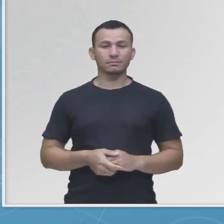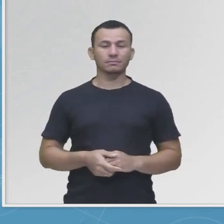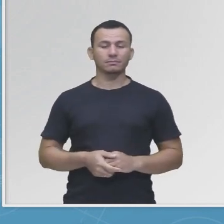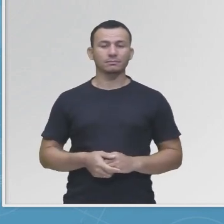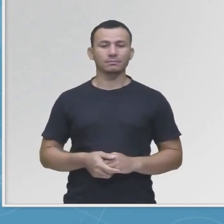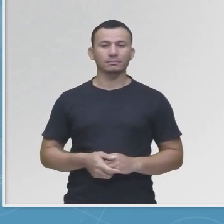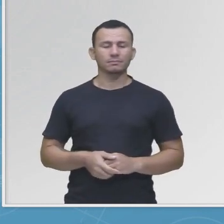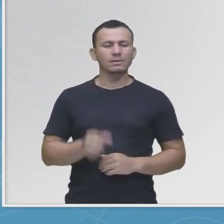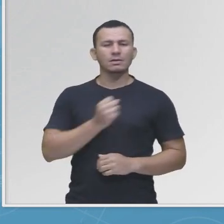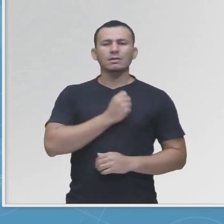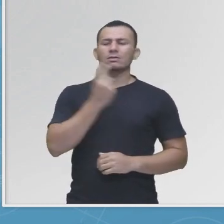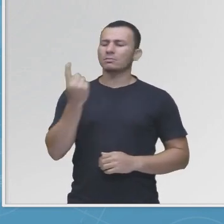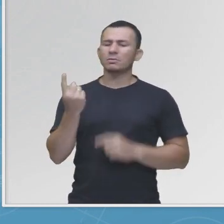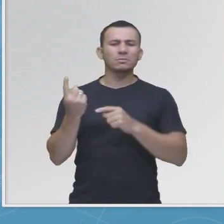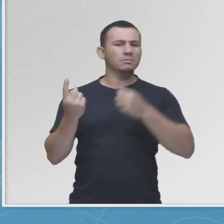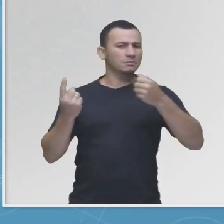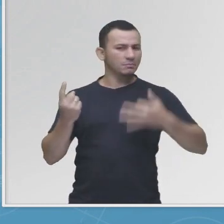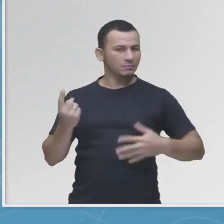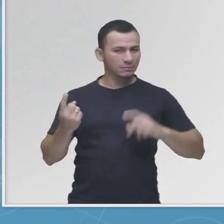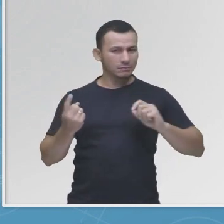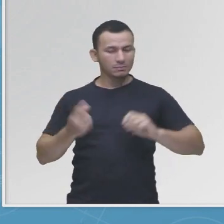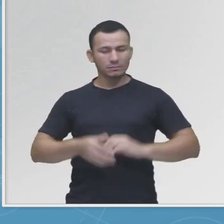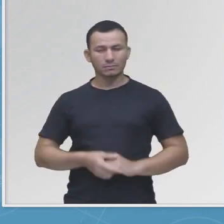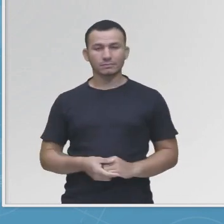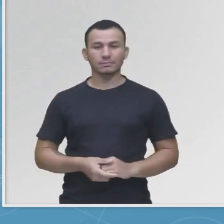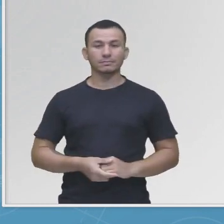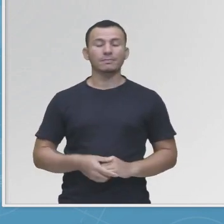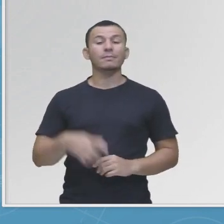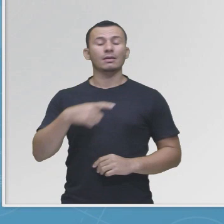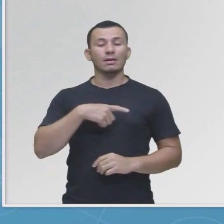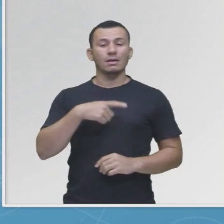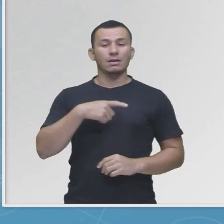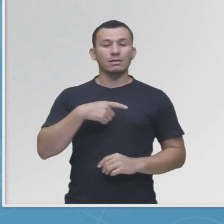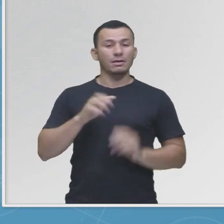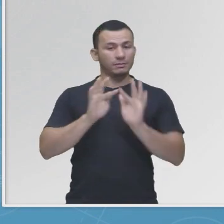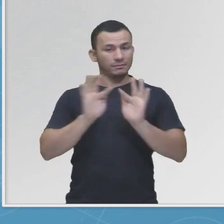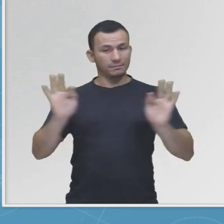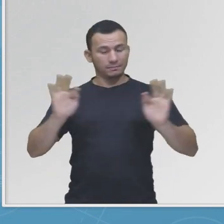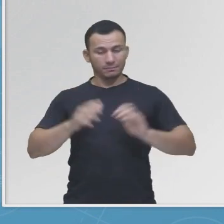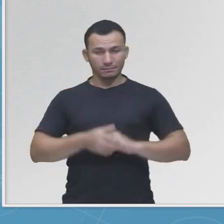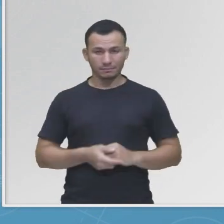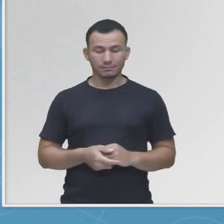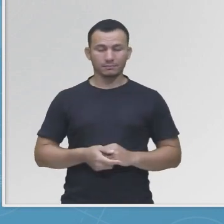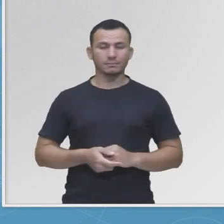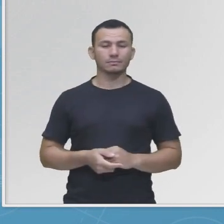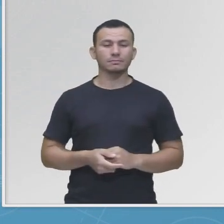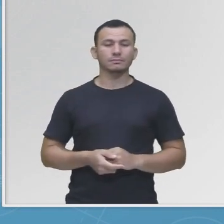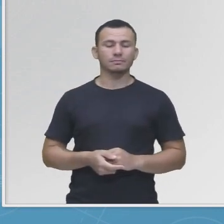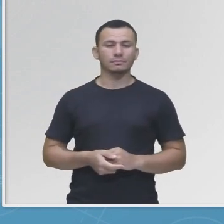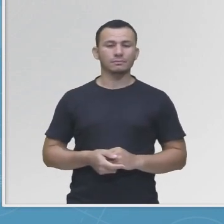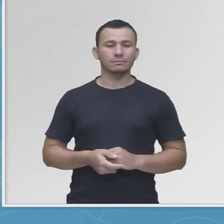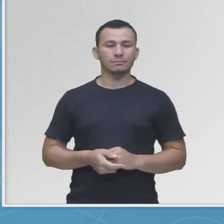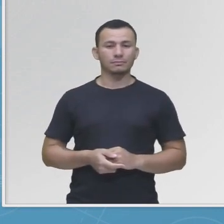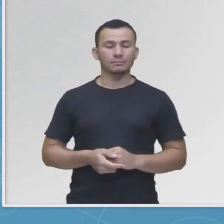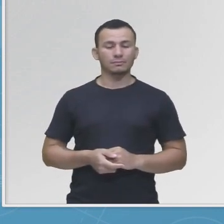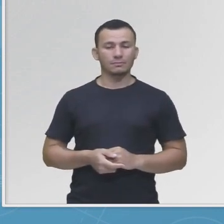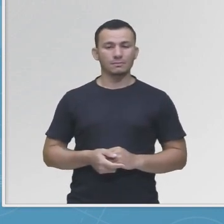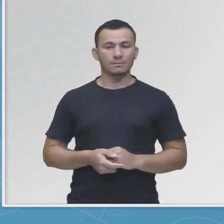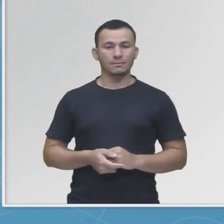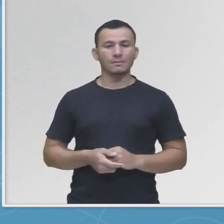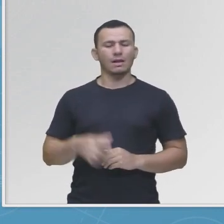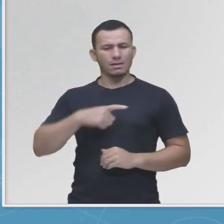Na primeira questão, nós temos aí a seguinte situação. Uma empresa